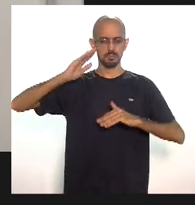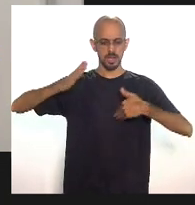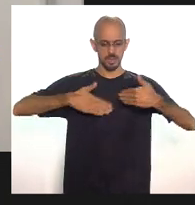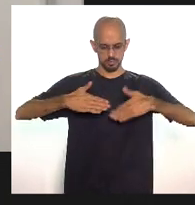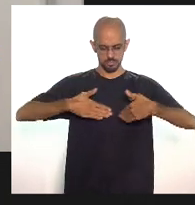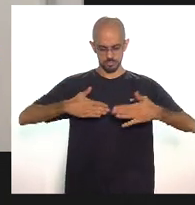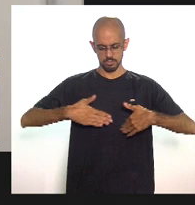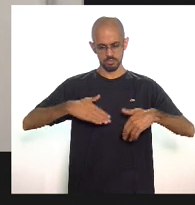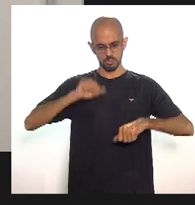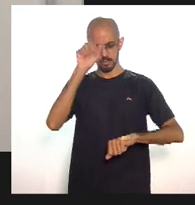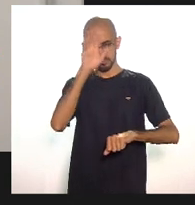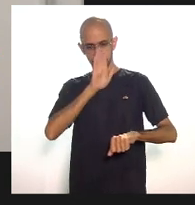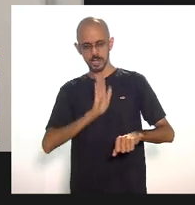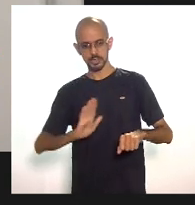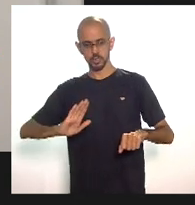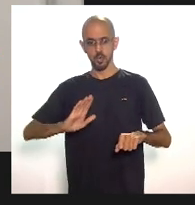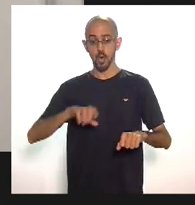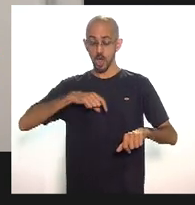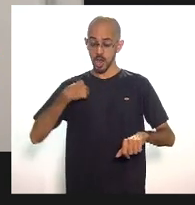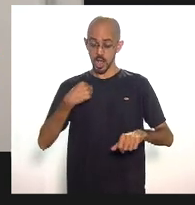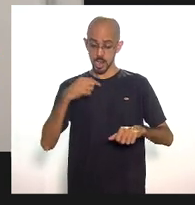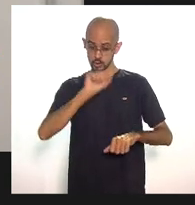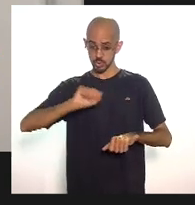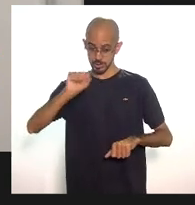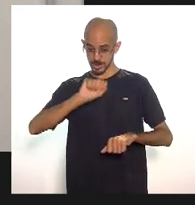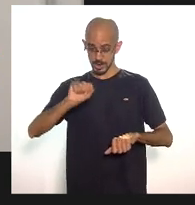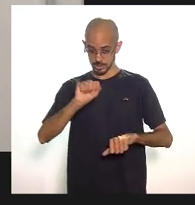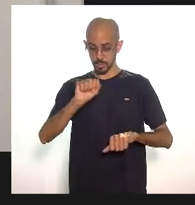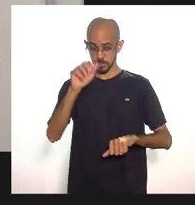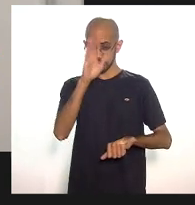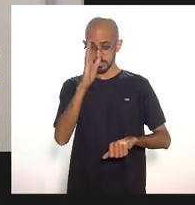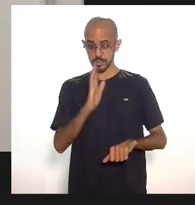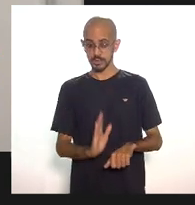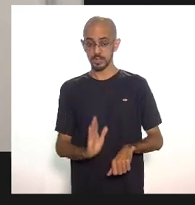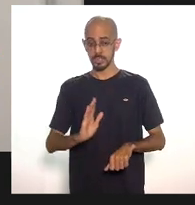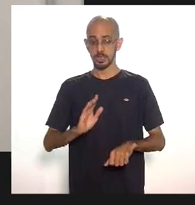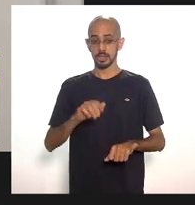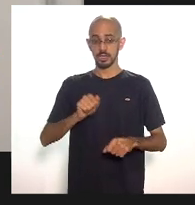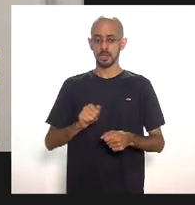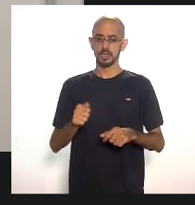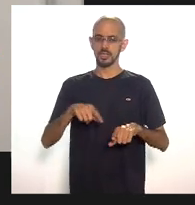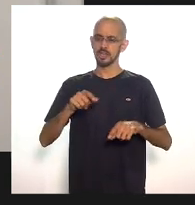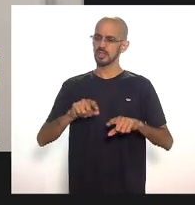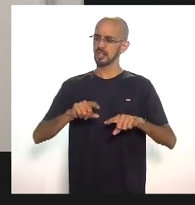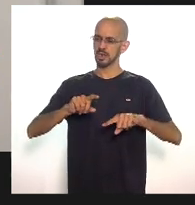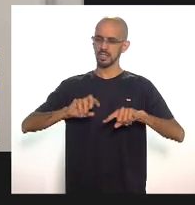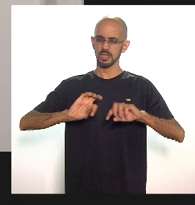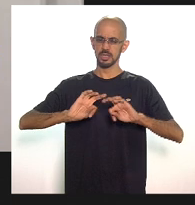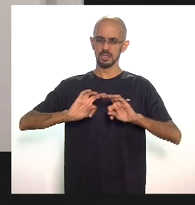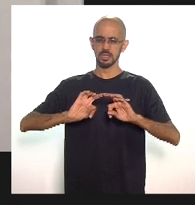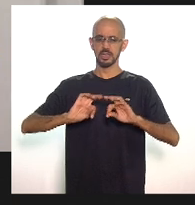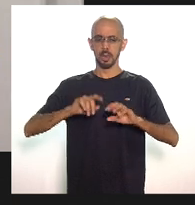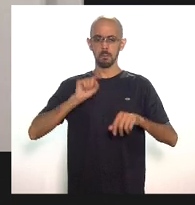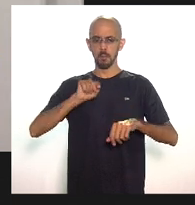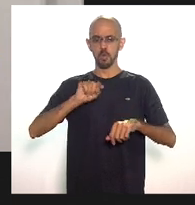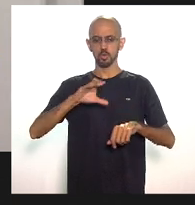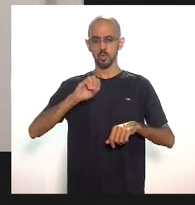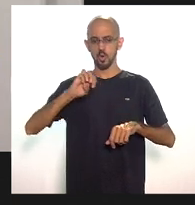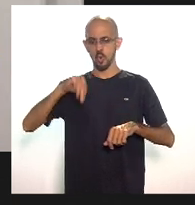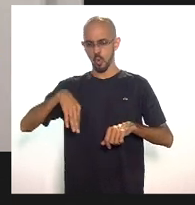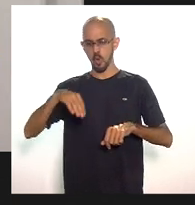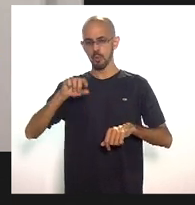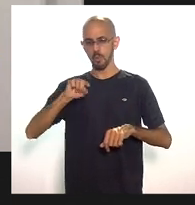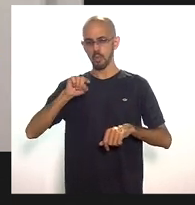no Brasil. A Associação Brasileira da Indústria de Máquinas e Equipamentos câmaras.org.br. Gostaria